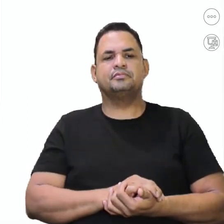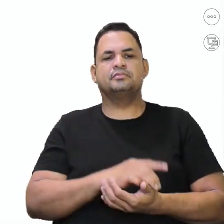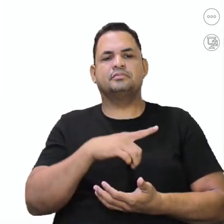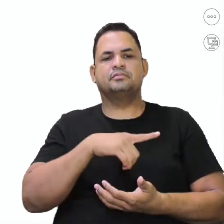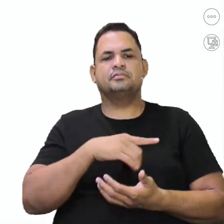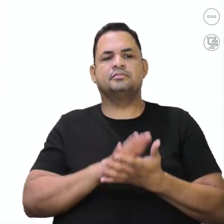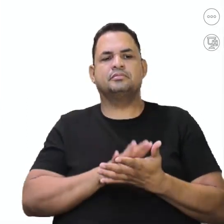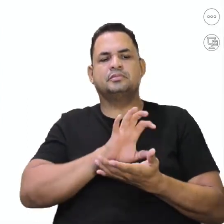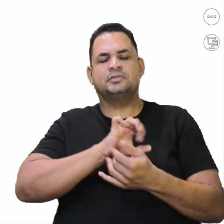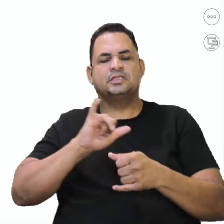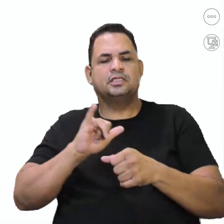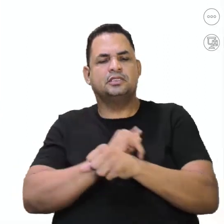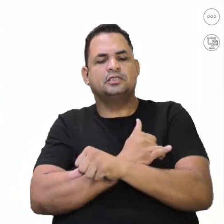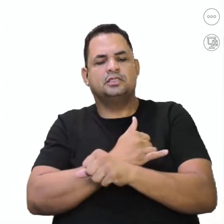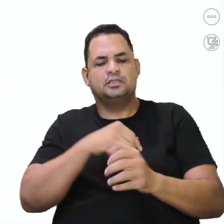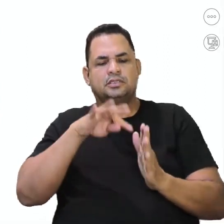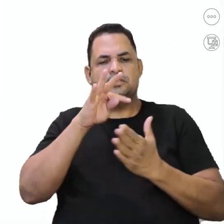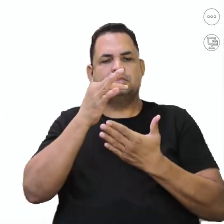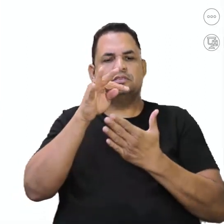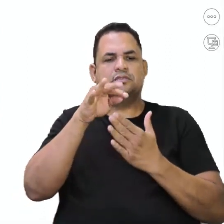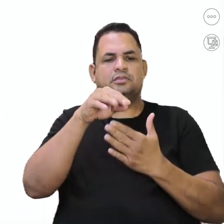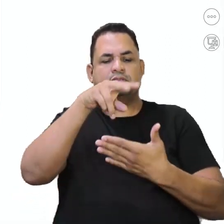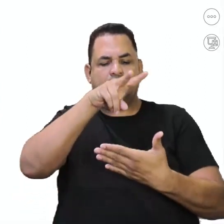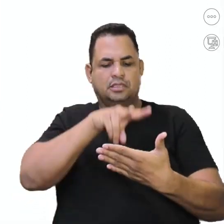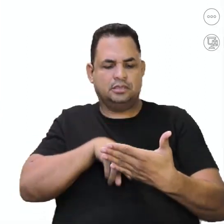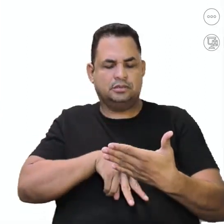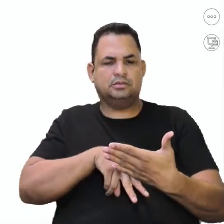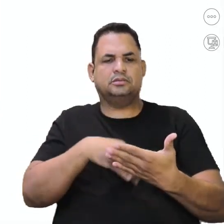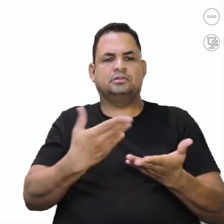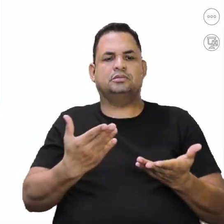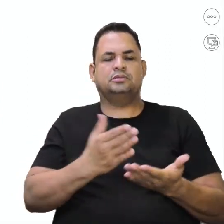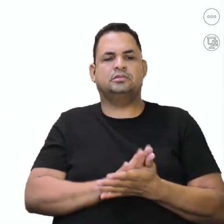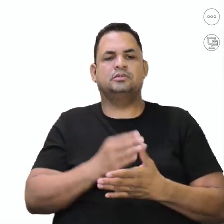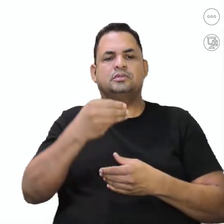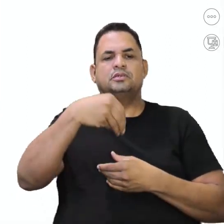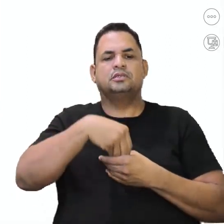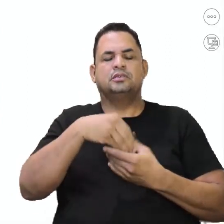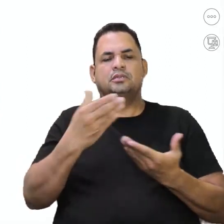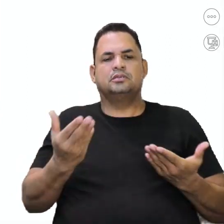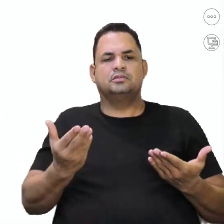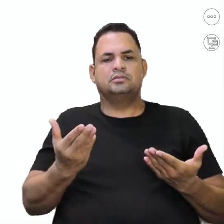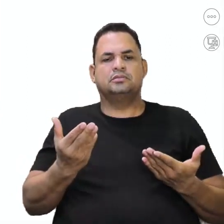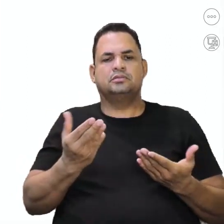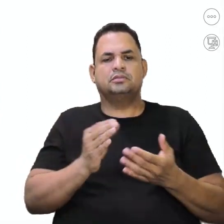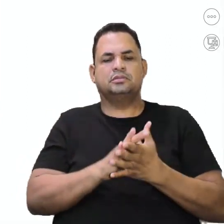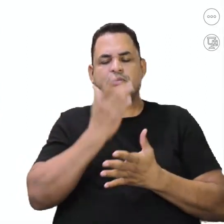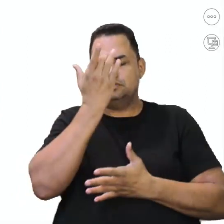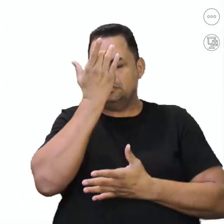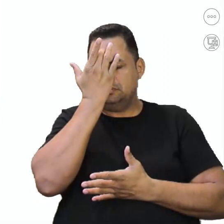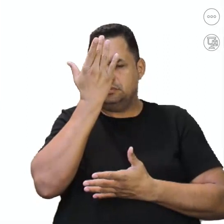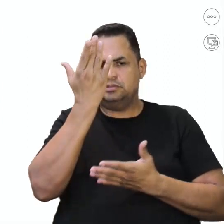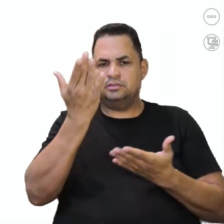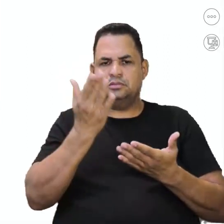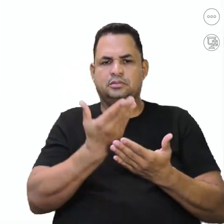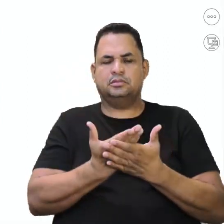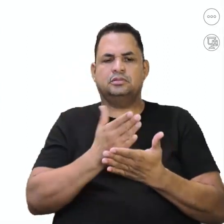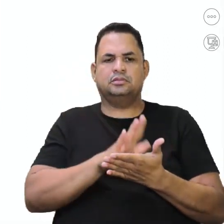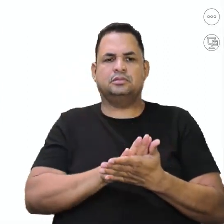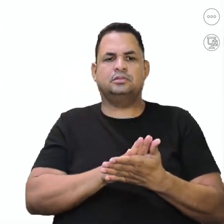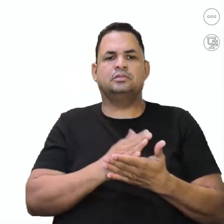que são as estratégias de leitura, que também fazem parte, tá, da questão de facilitar para você a